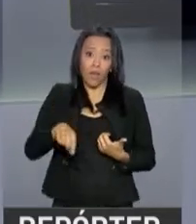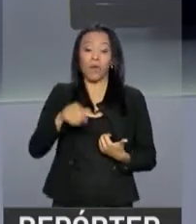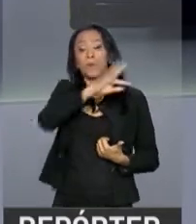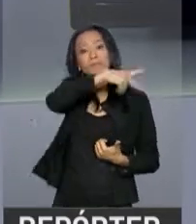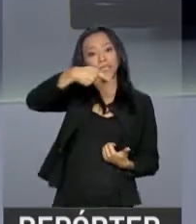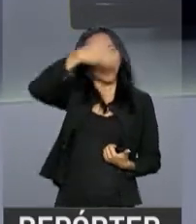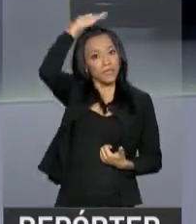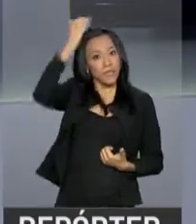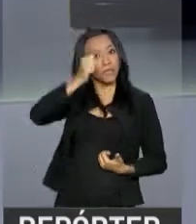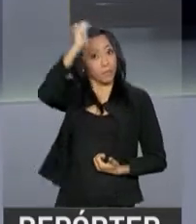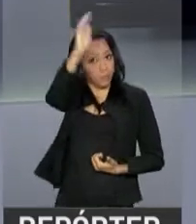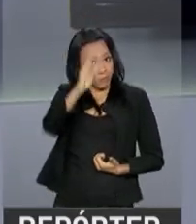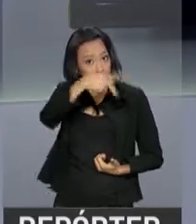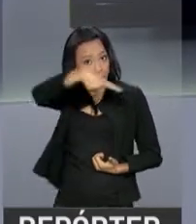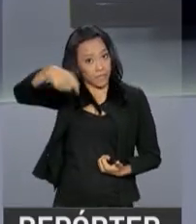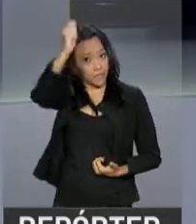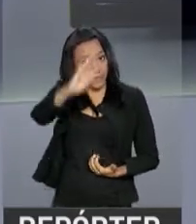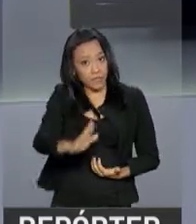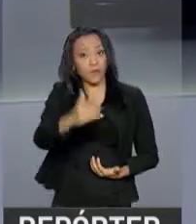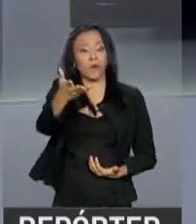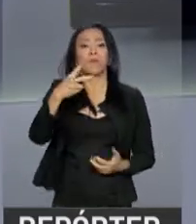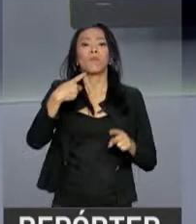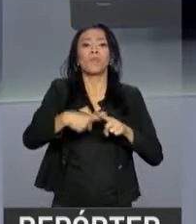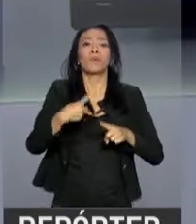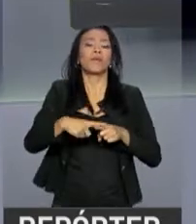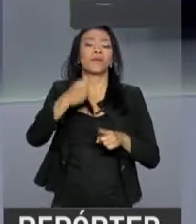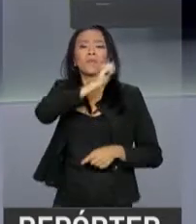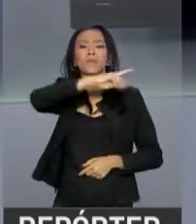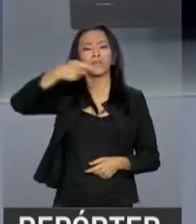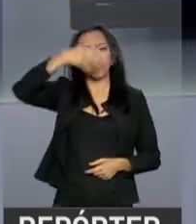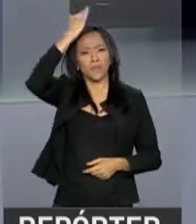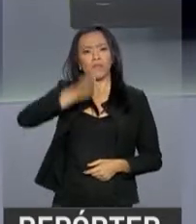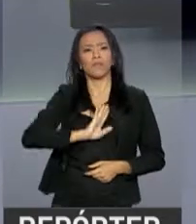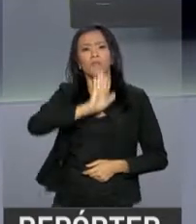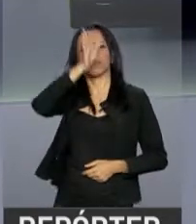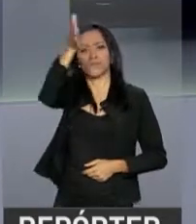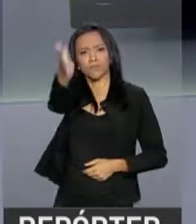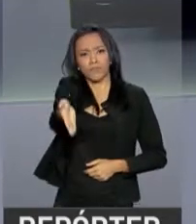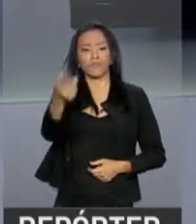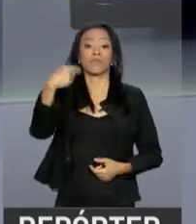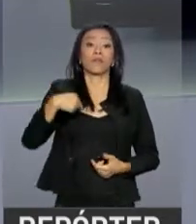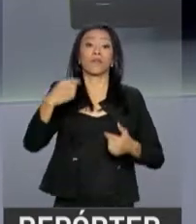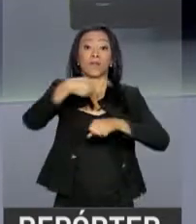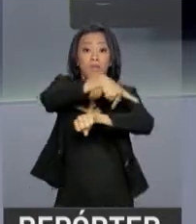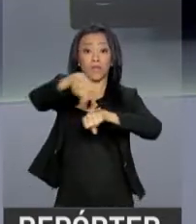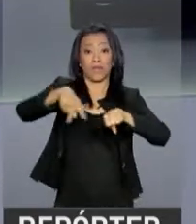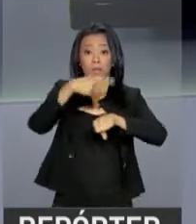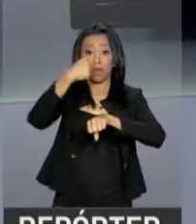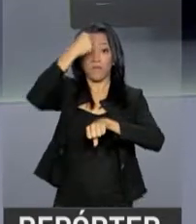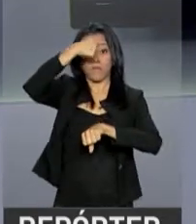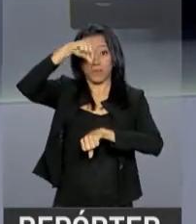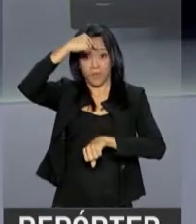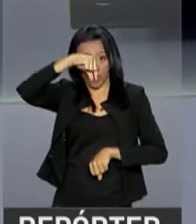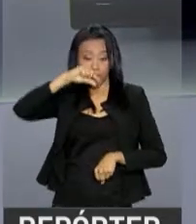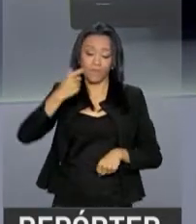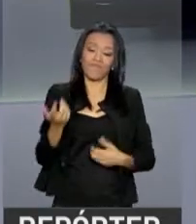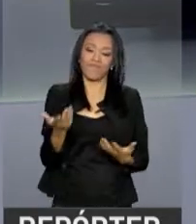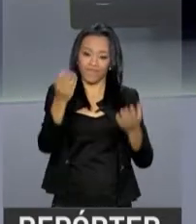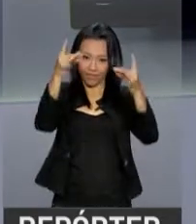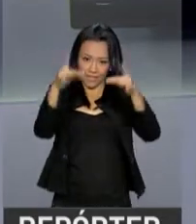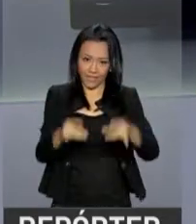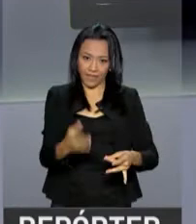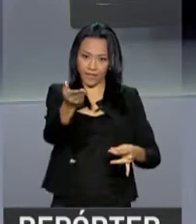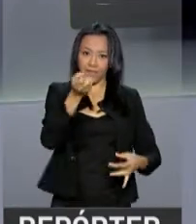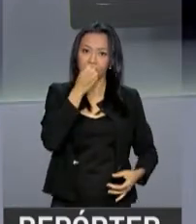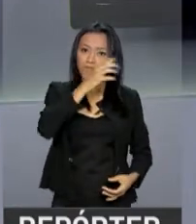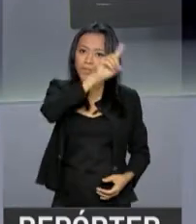até o palácio do planalto conversar ao vivo com a repórter gabriela noronha que traz os detalhes olá gabi bom dia pra você lá